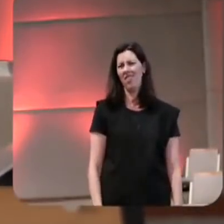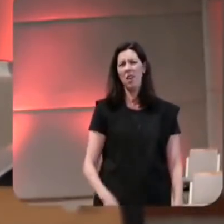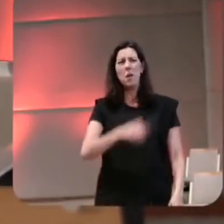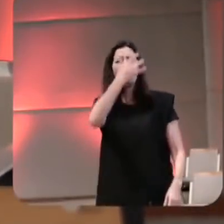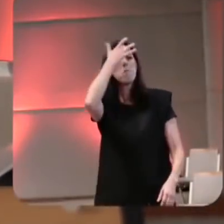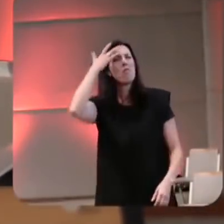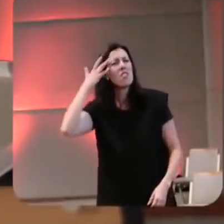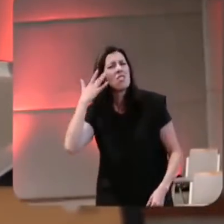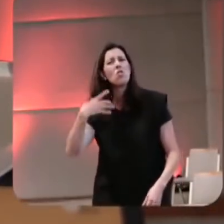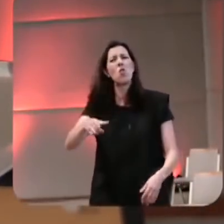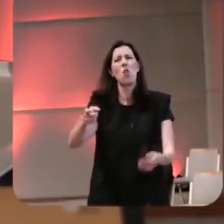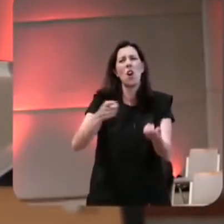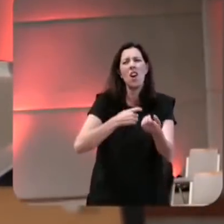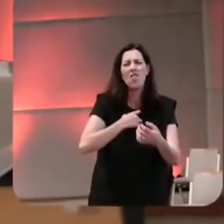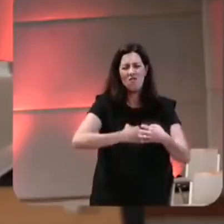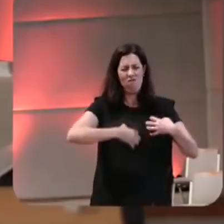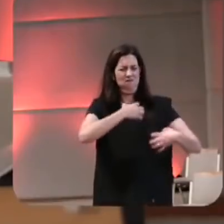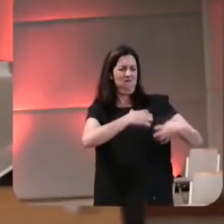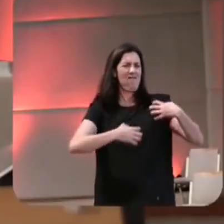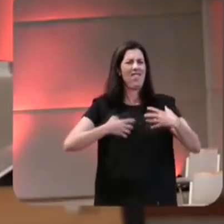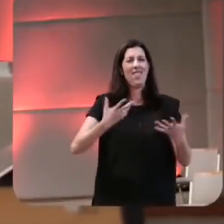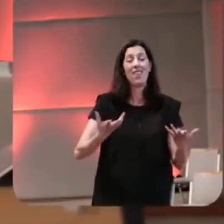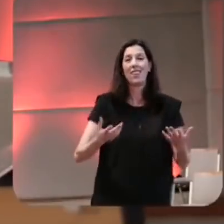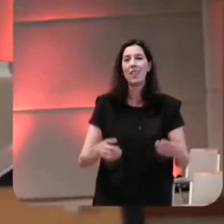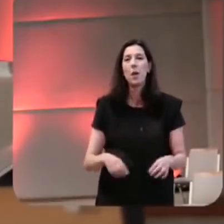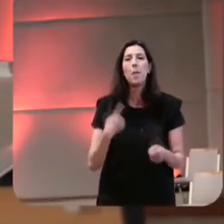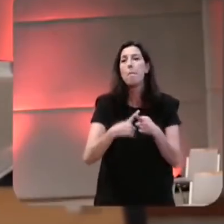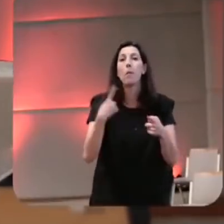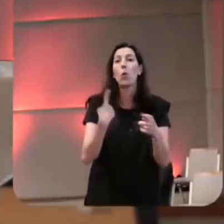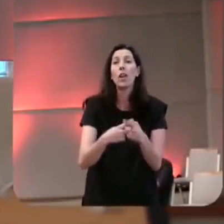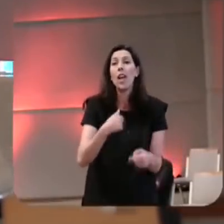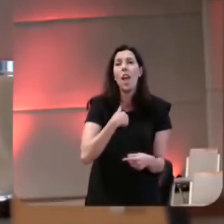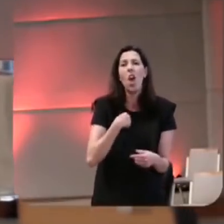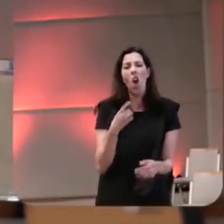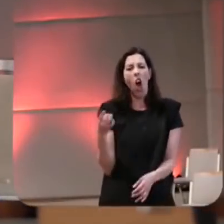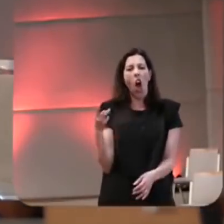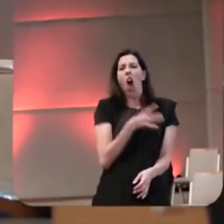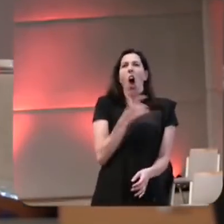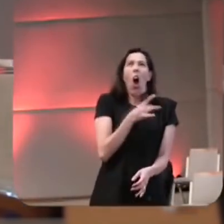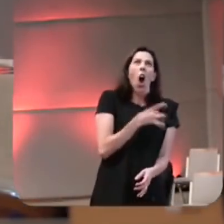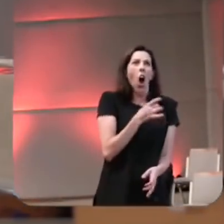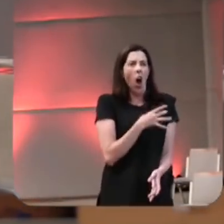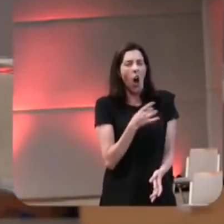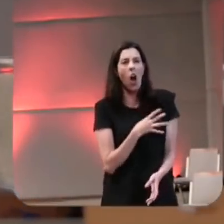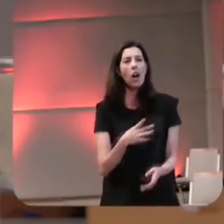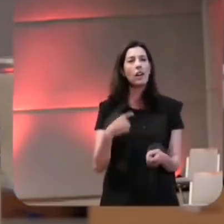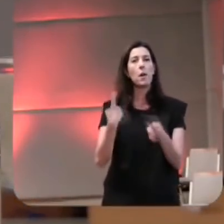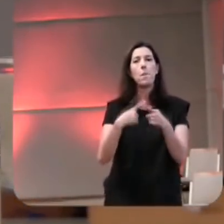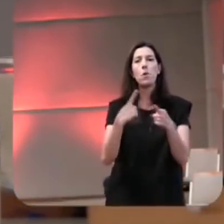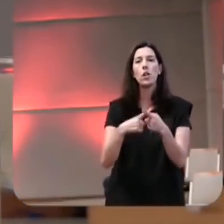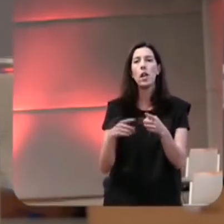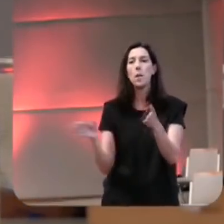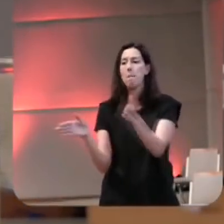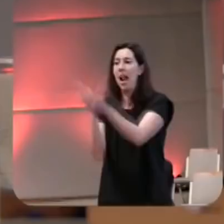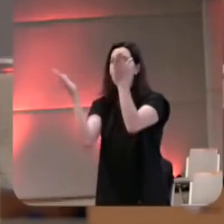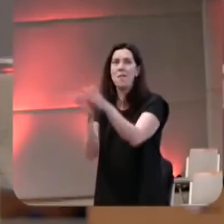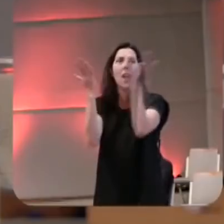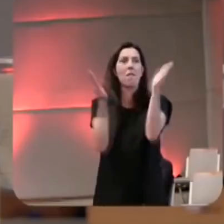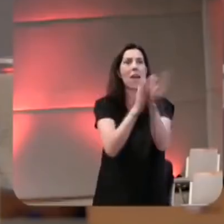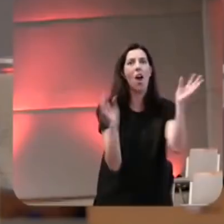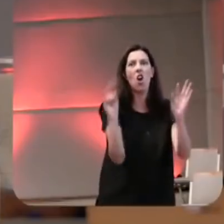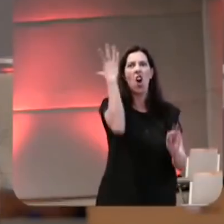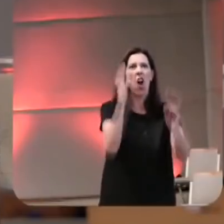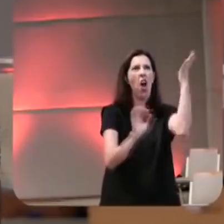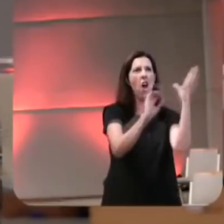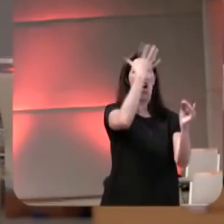gasta quando os anjos estão ao nosso redor e milagres de Deus já estão à nossa disposição.